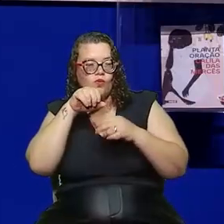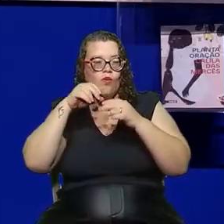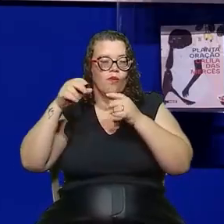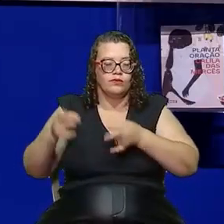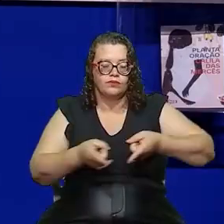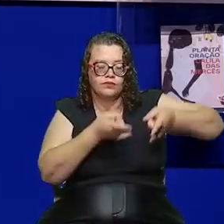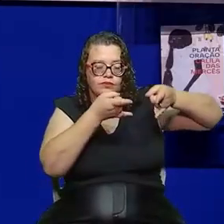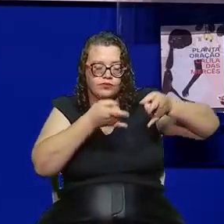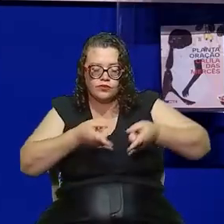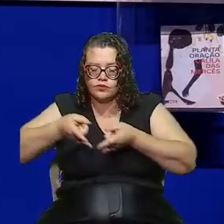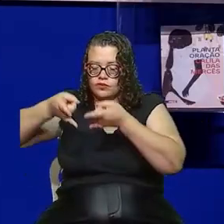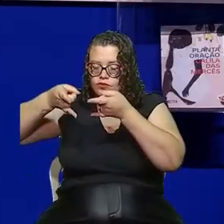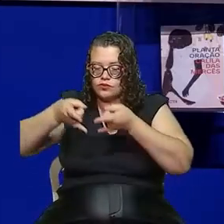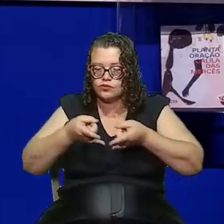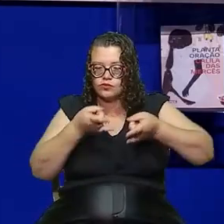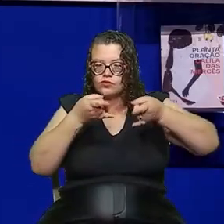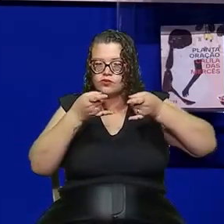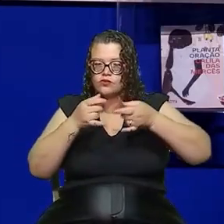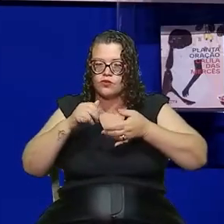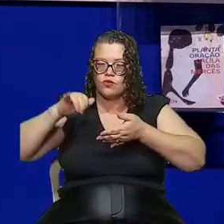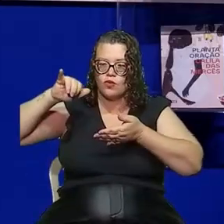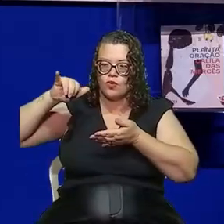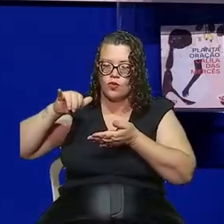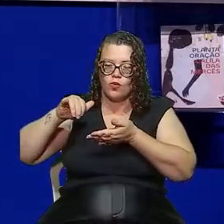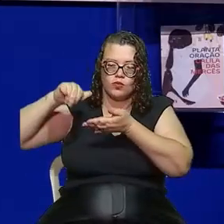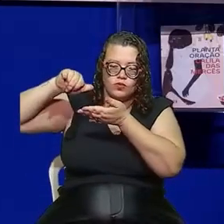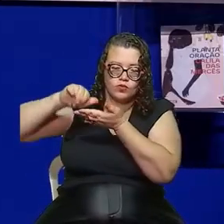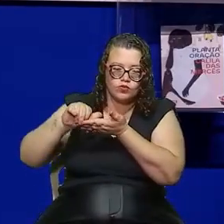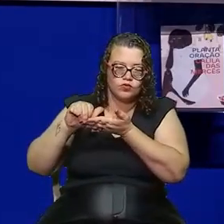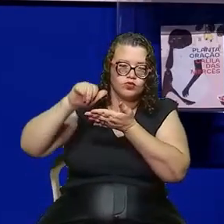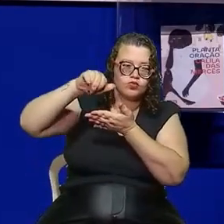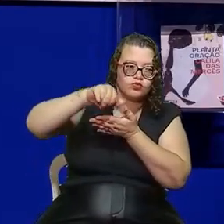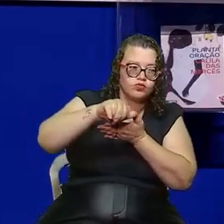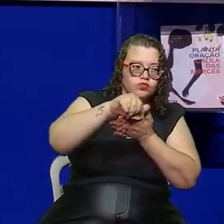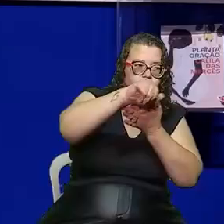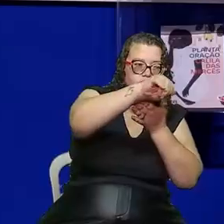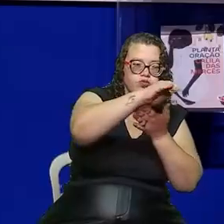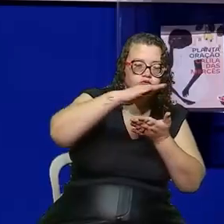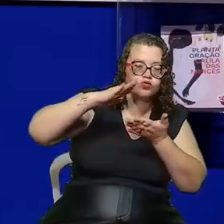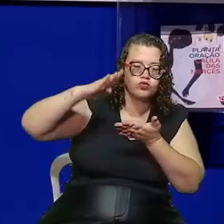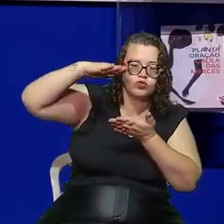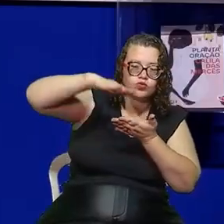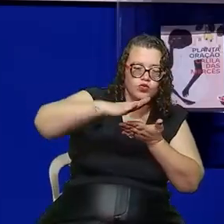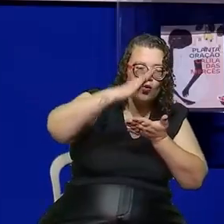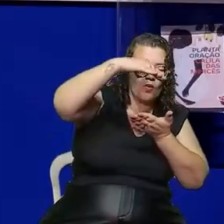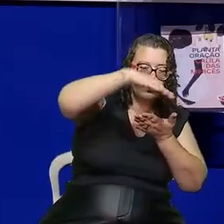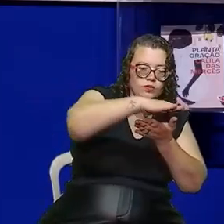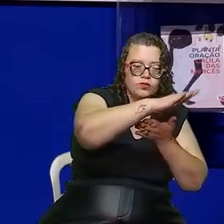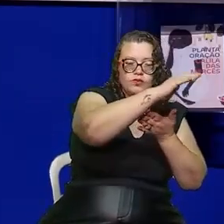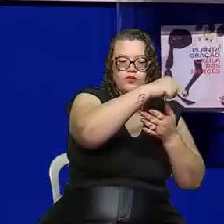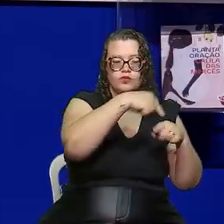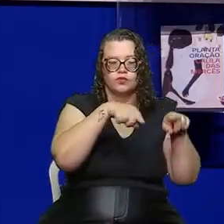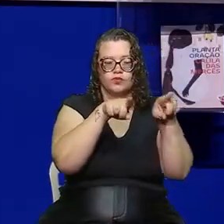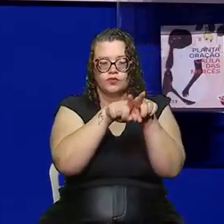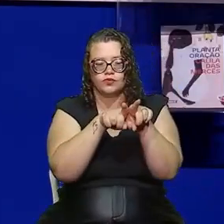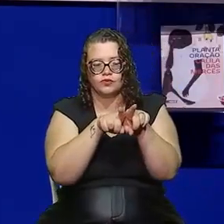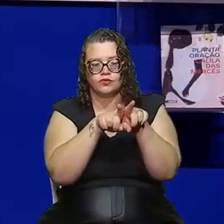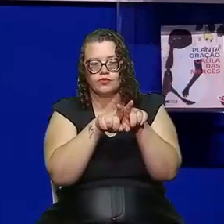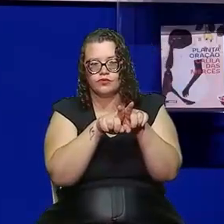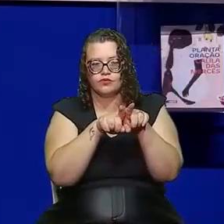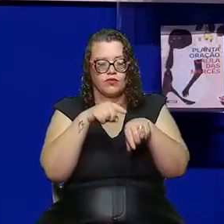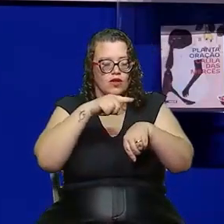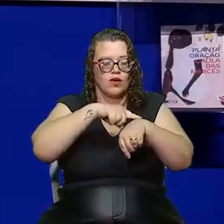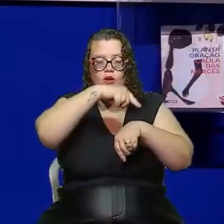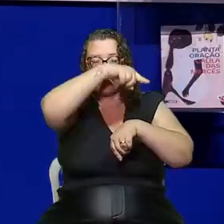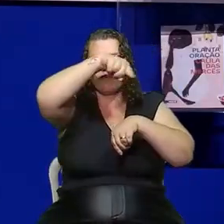balanço tapete voador. Das coisas trincadas, uma forma de não ser